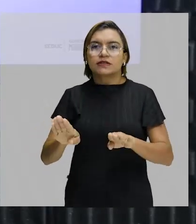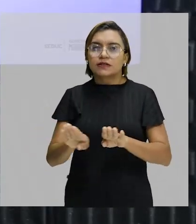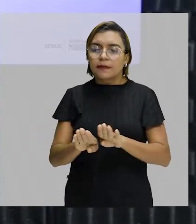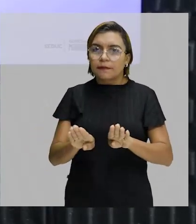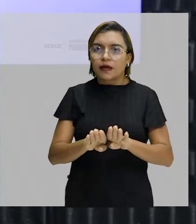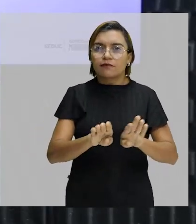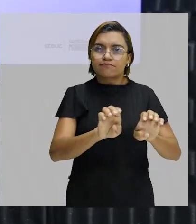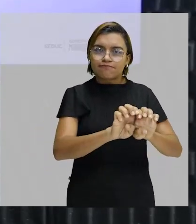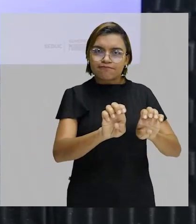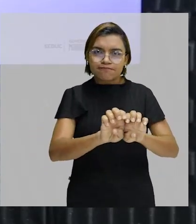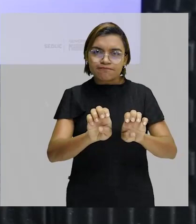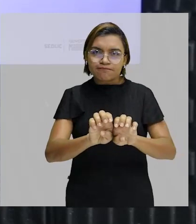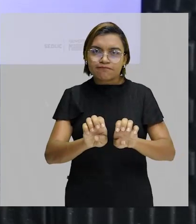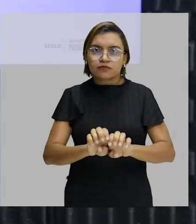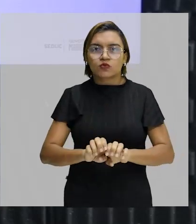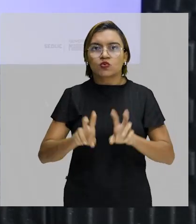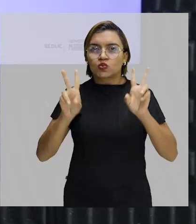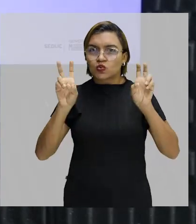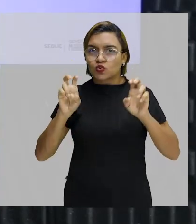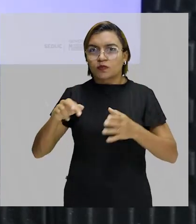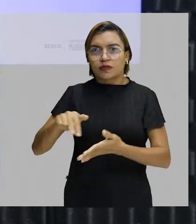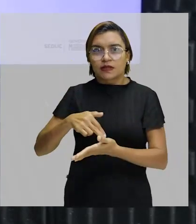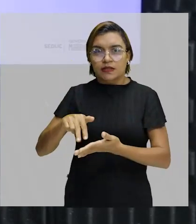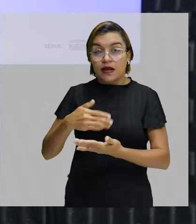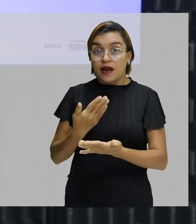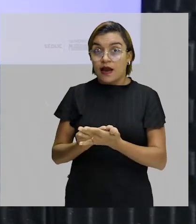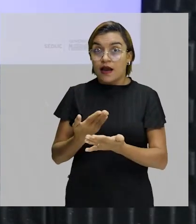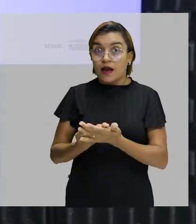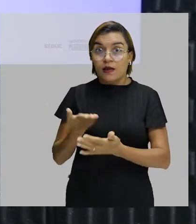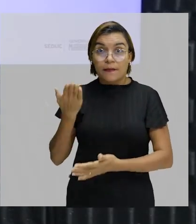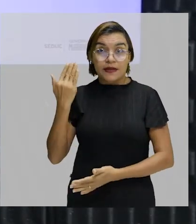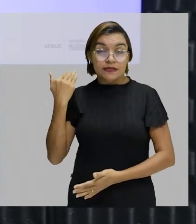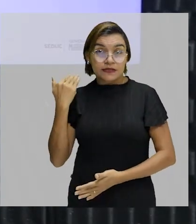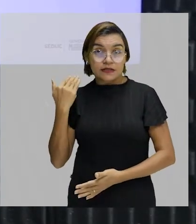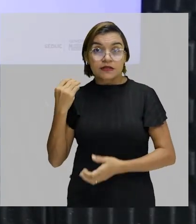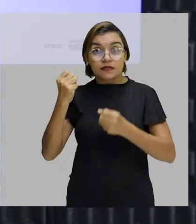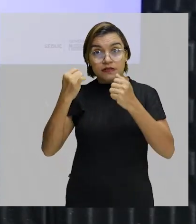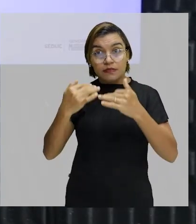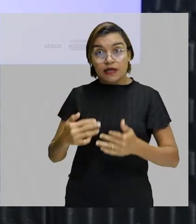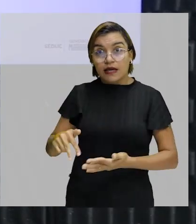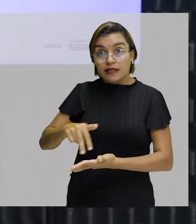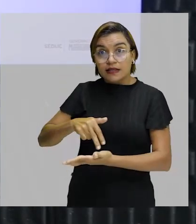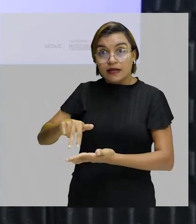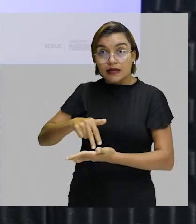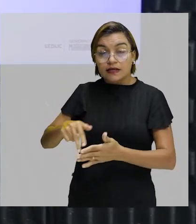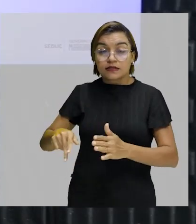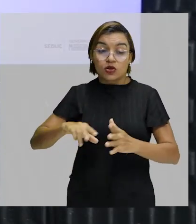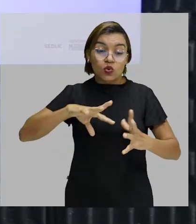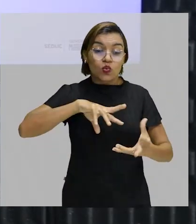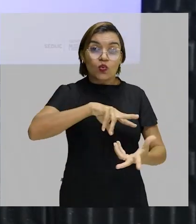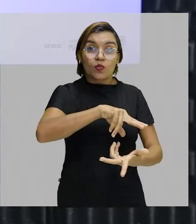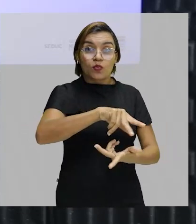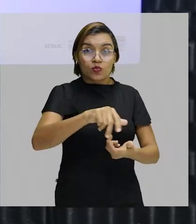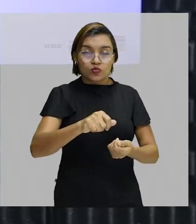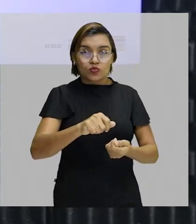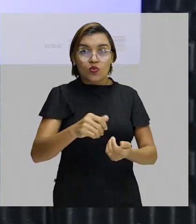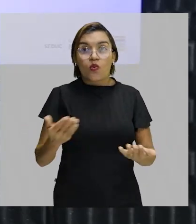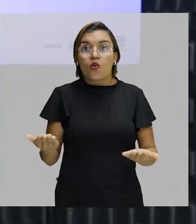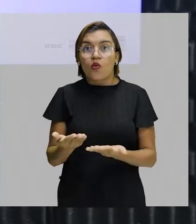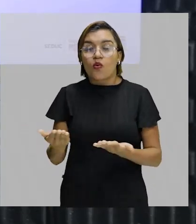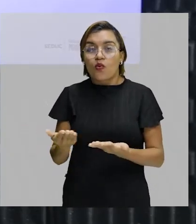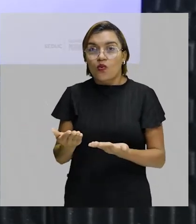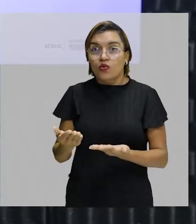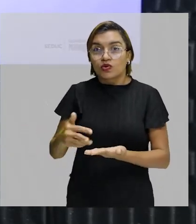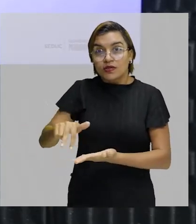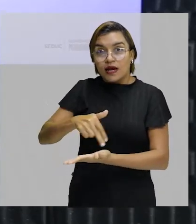estruturantes da dança. Na aula passada nós falamos das danças no mundo e hoje nós iremos falar da dança